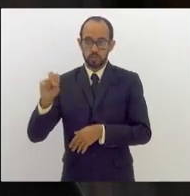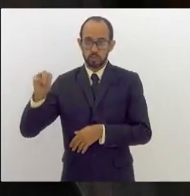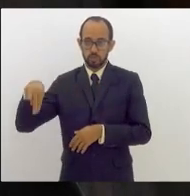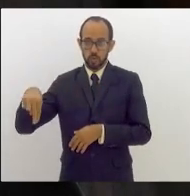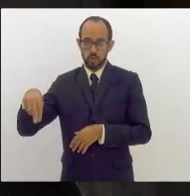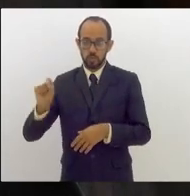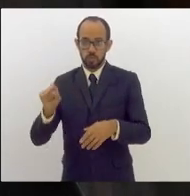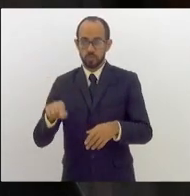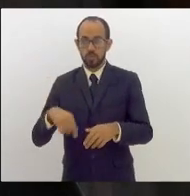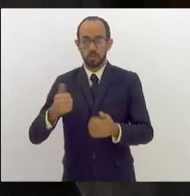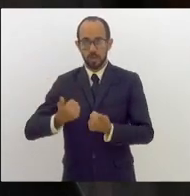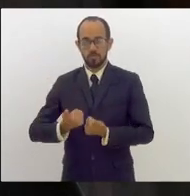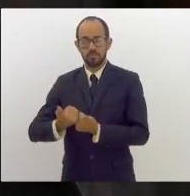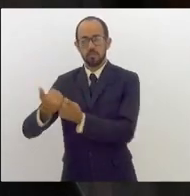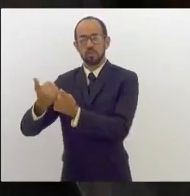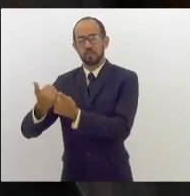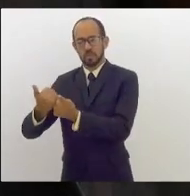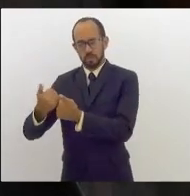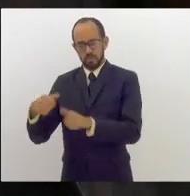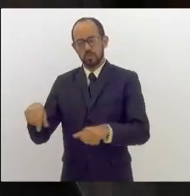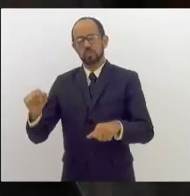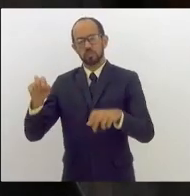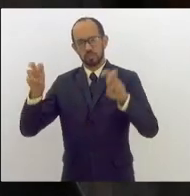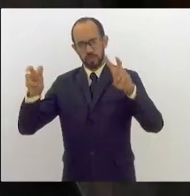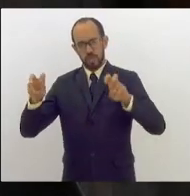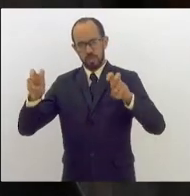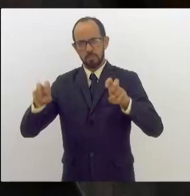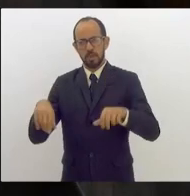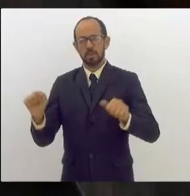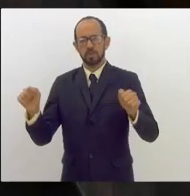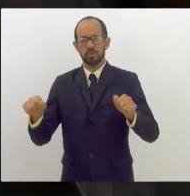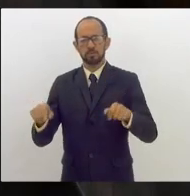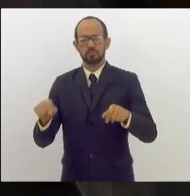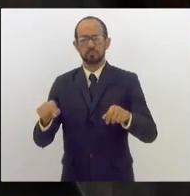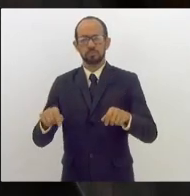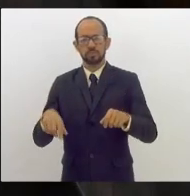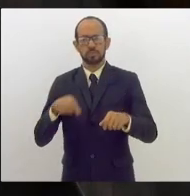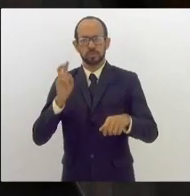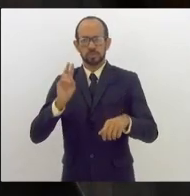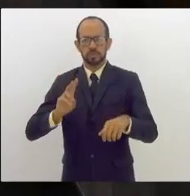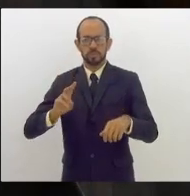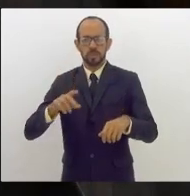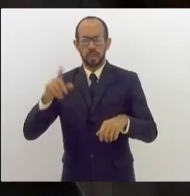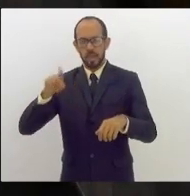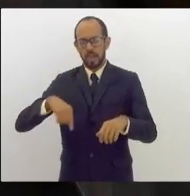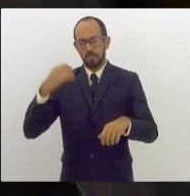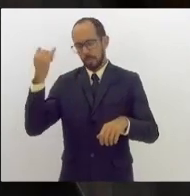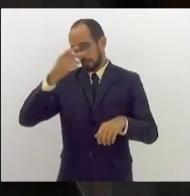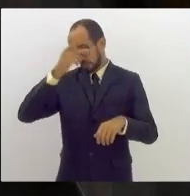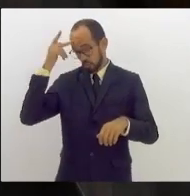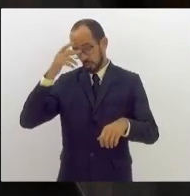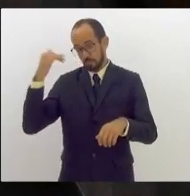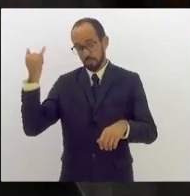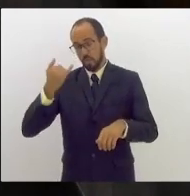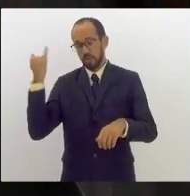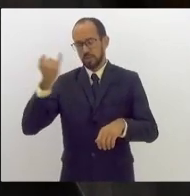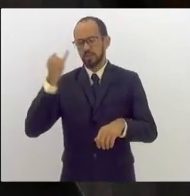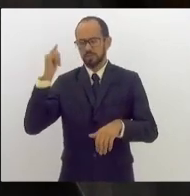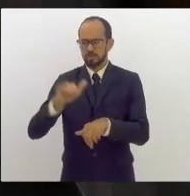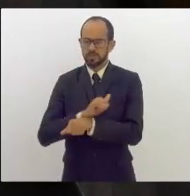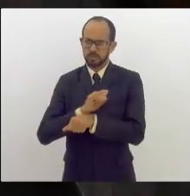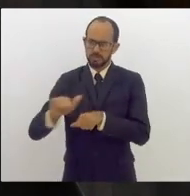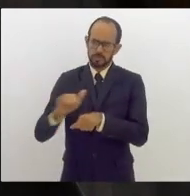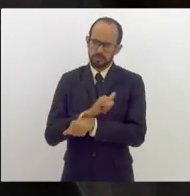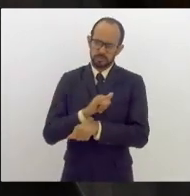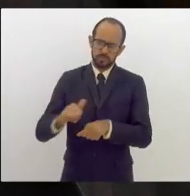também um grande apoiador da pauta do tema e tem sido uma figura importante a